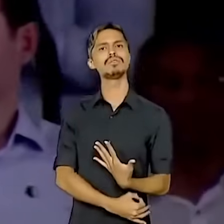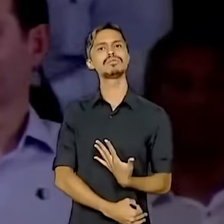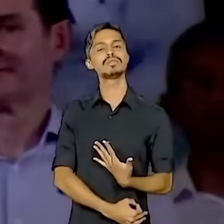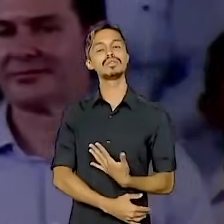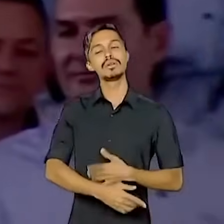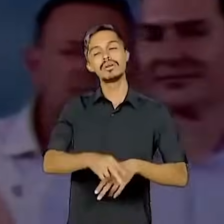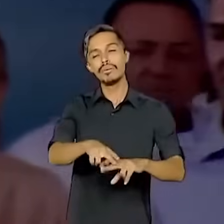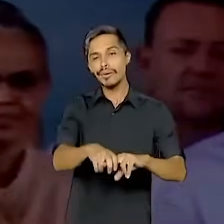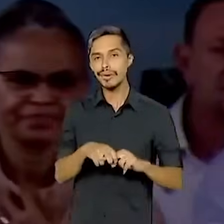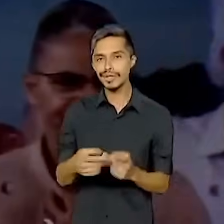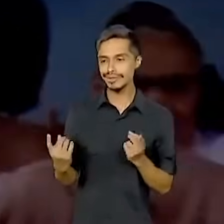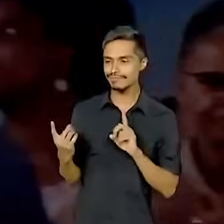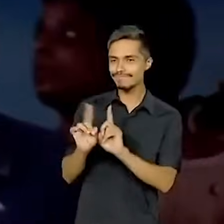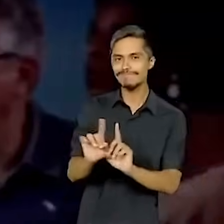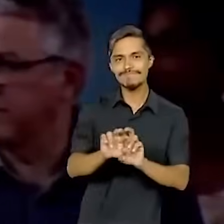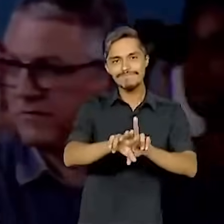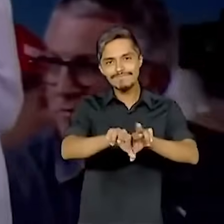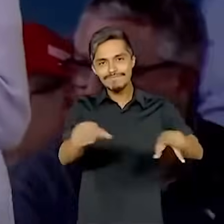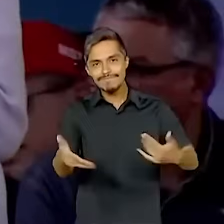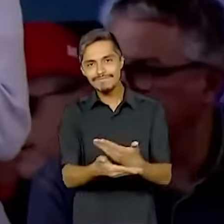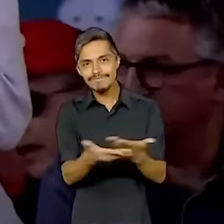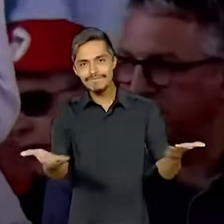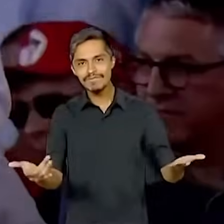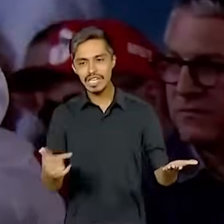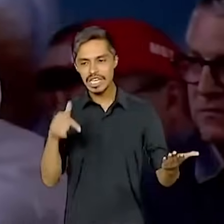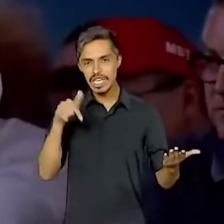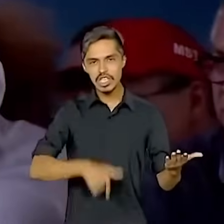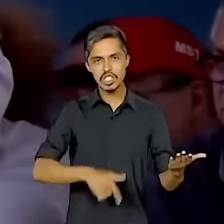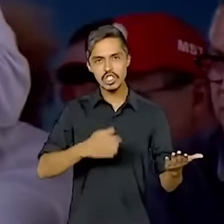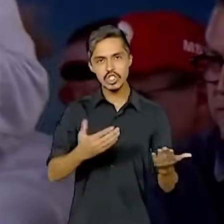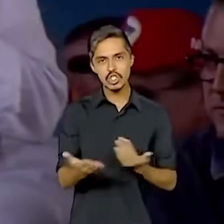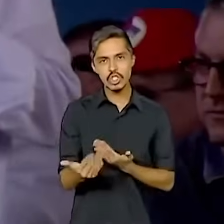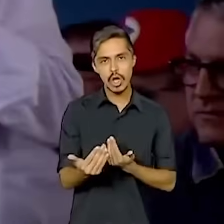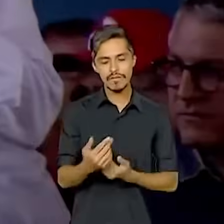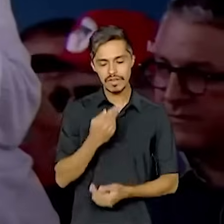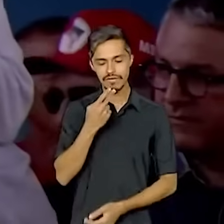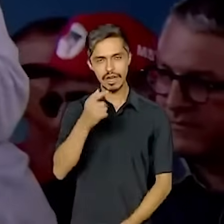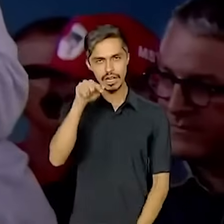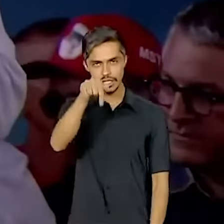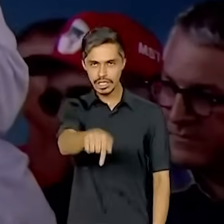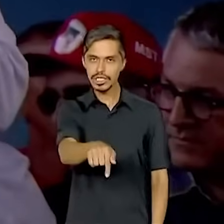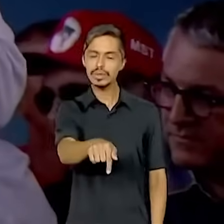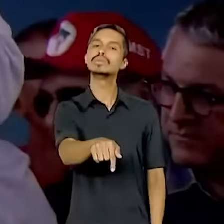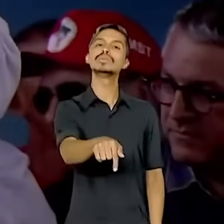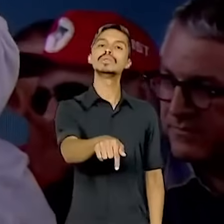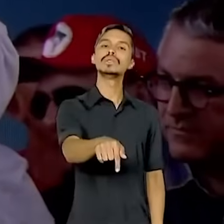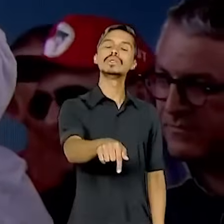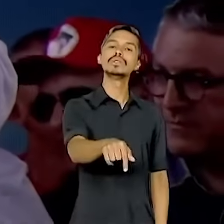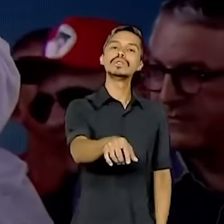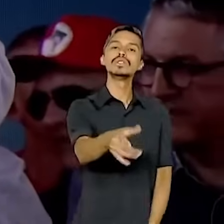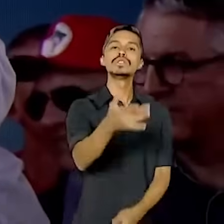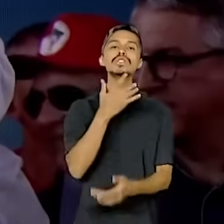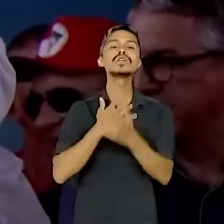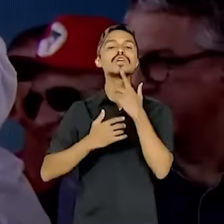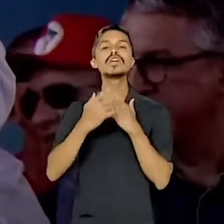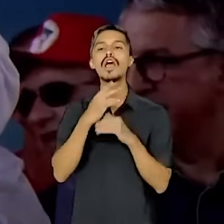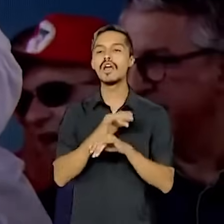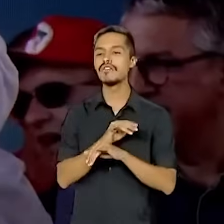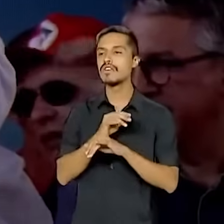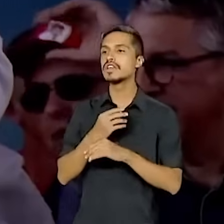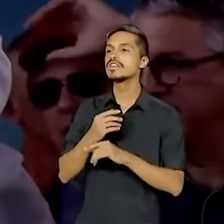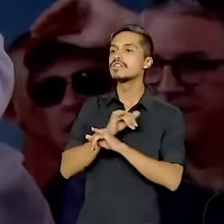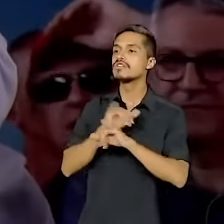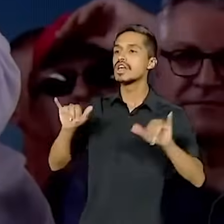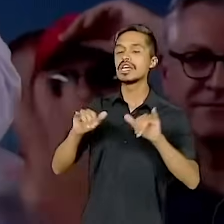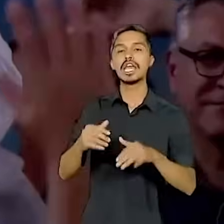isso, companheiros e companheiras, esse jovem que vos fala, que quer viver até 120 anos